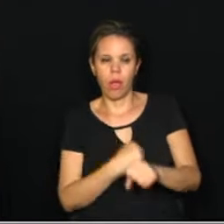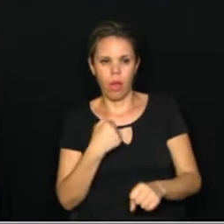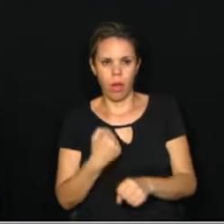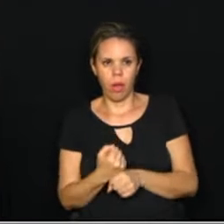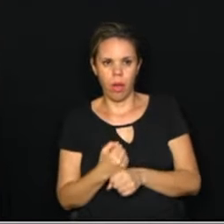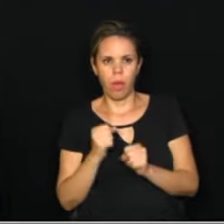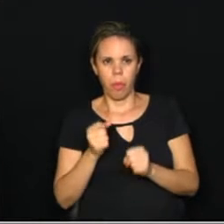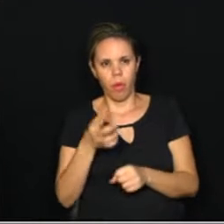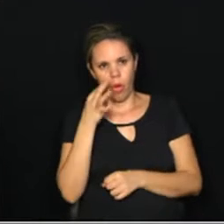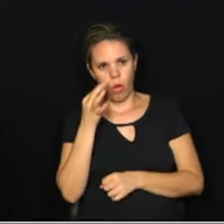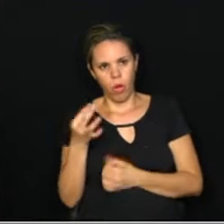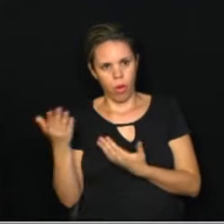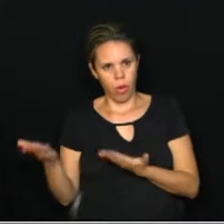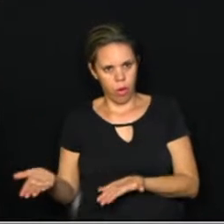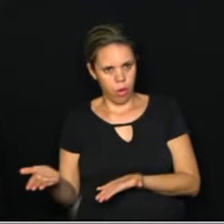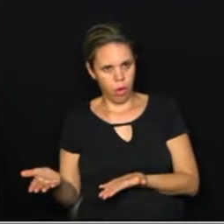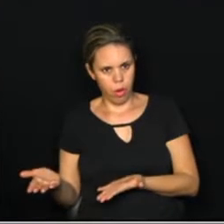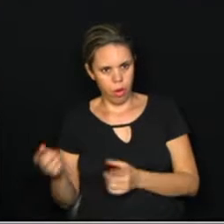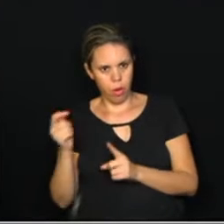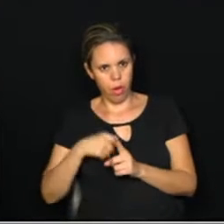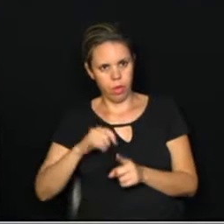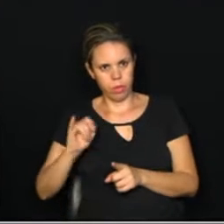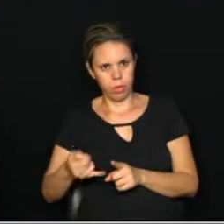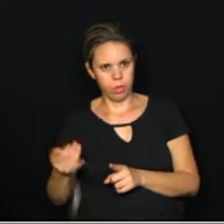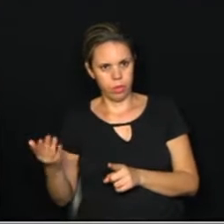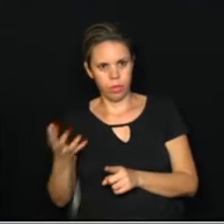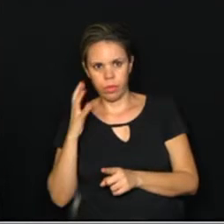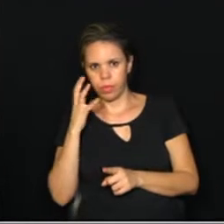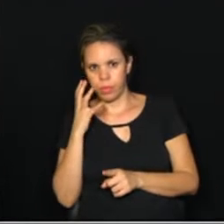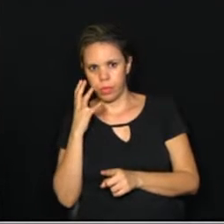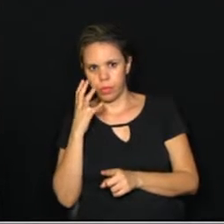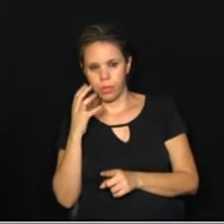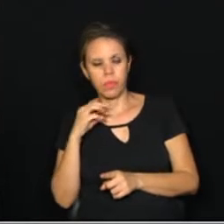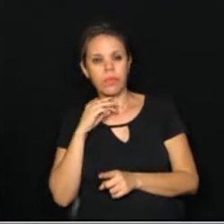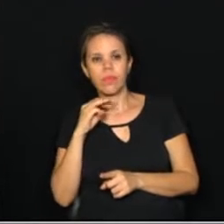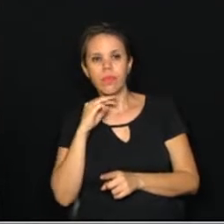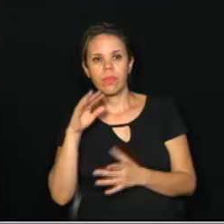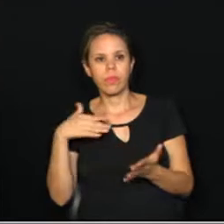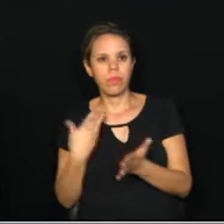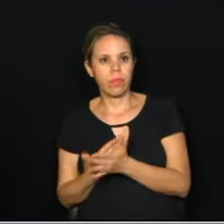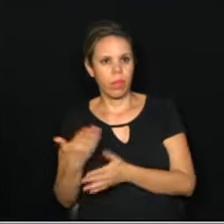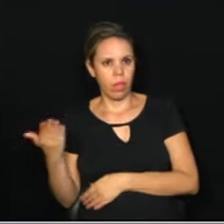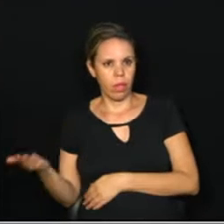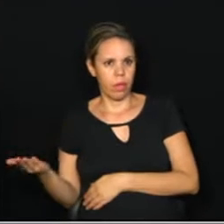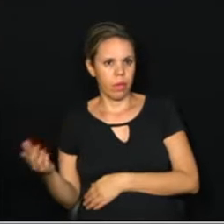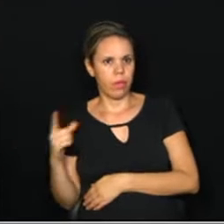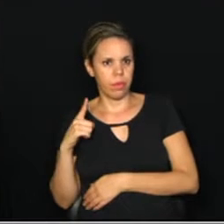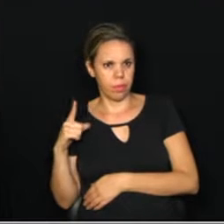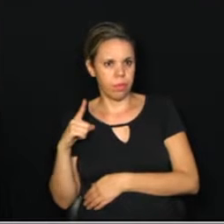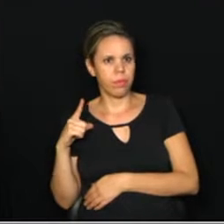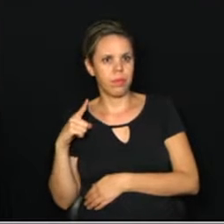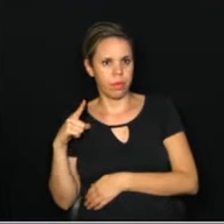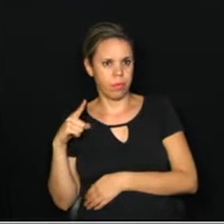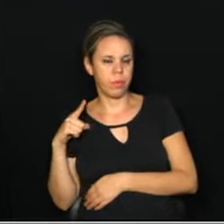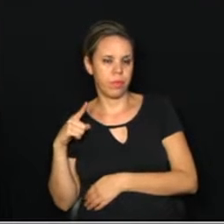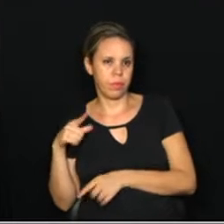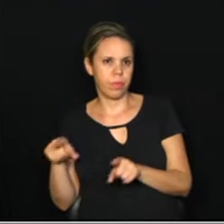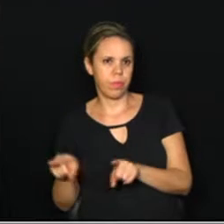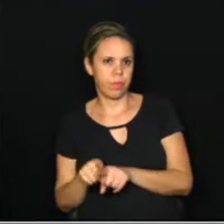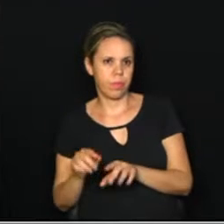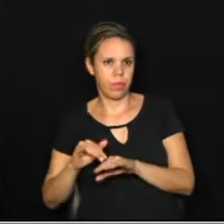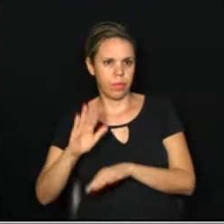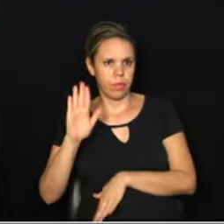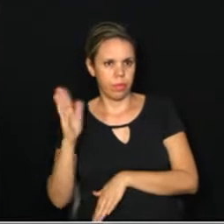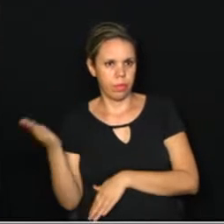gente pode observar que nos meses de janeiro, fevereiro e março até teve uma entrada de vazão um pouquinho